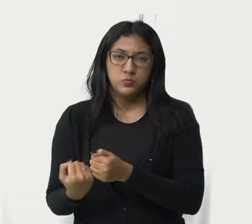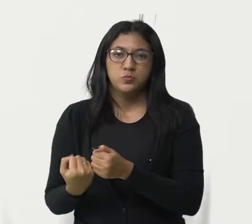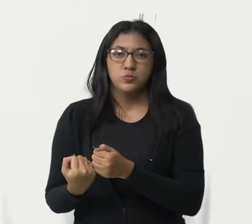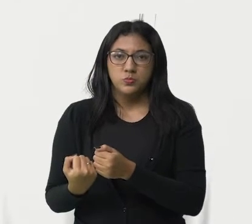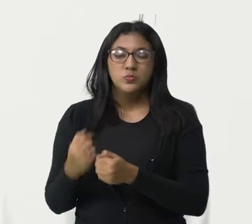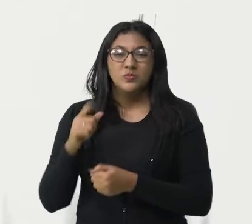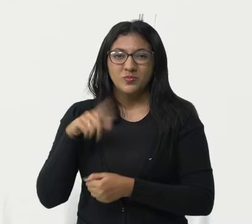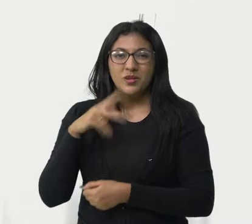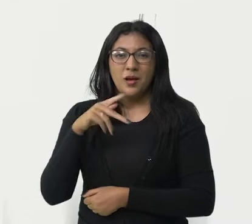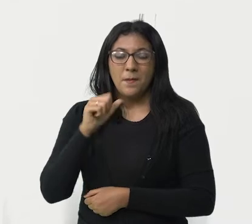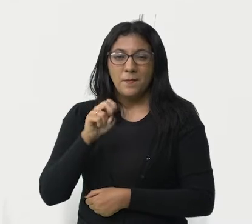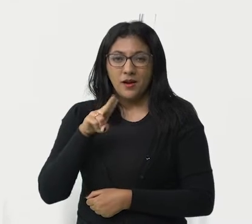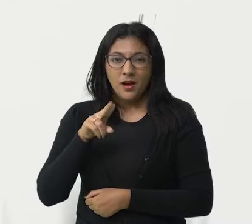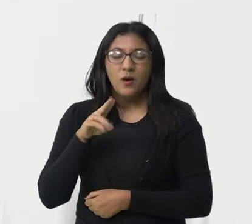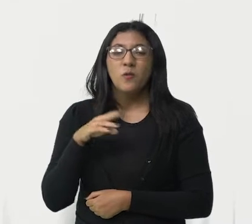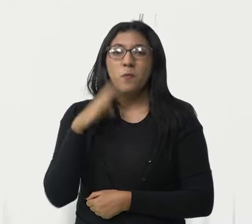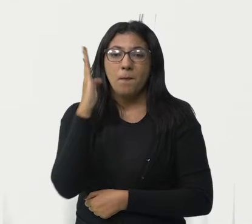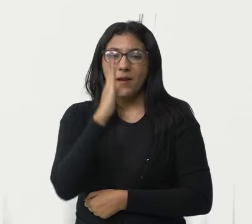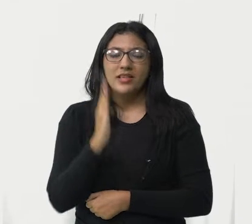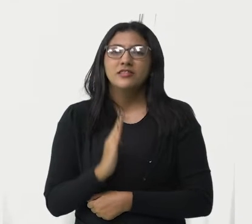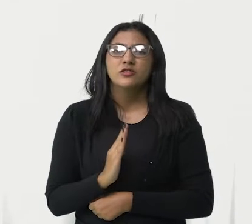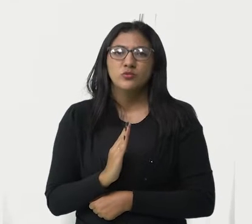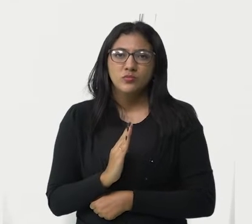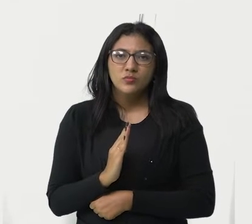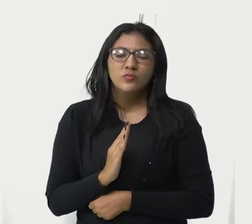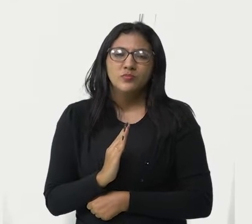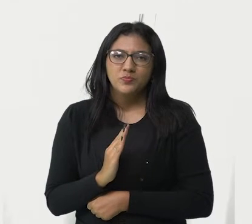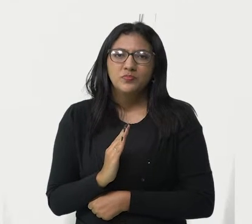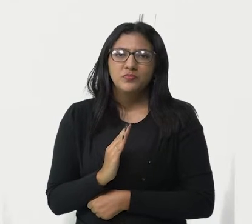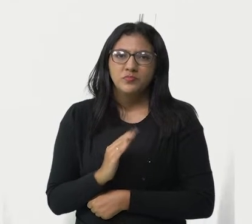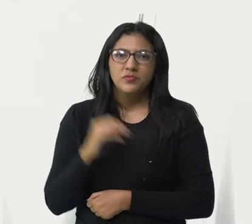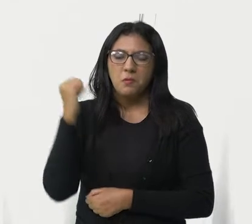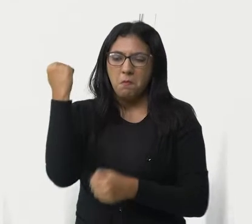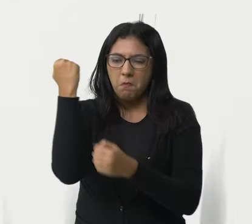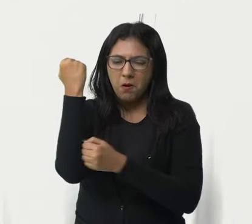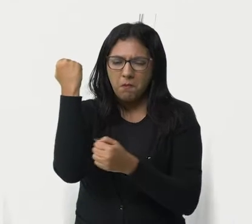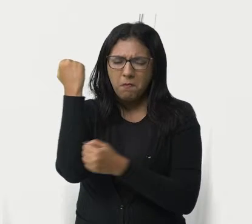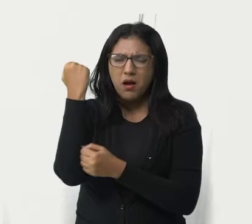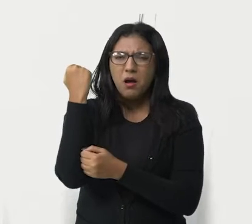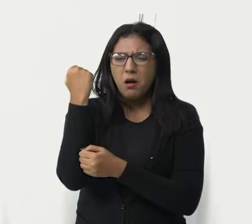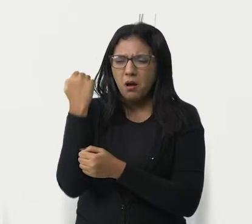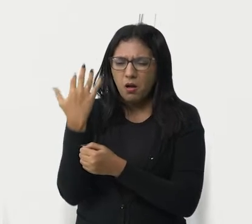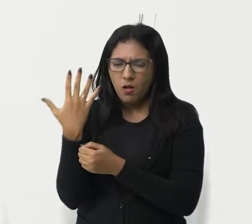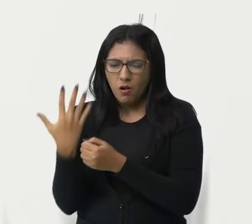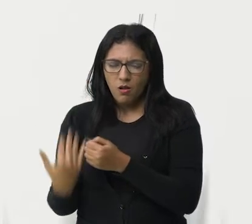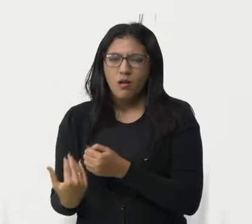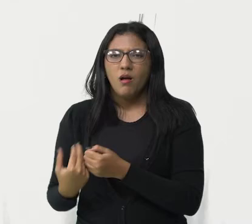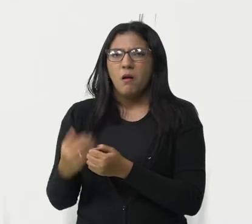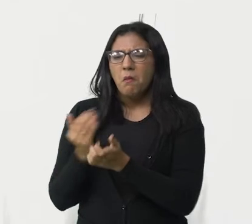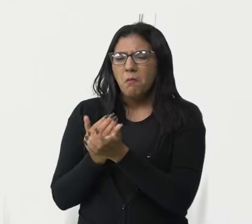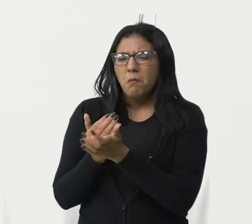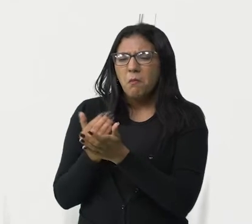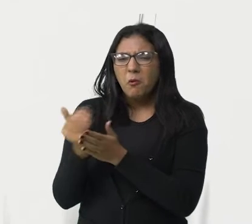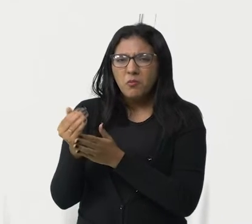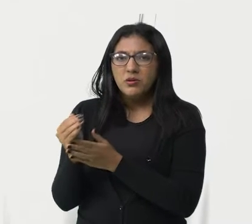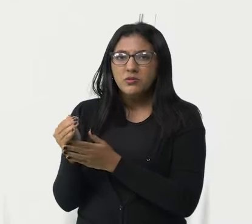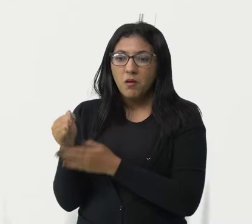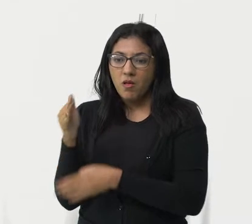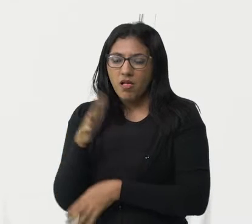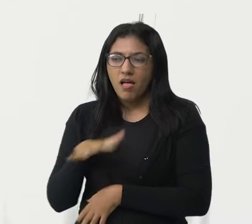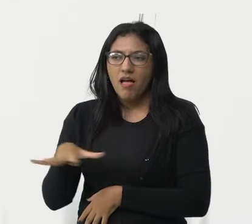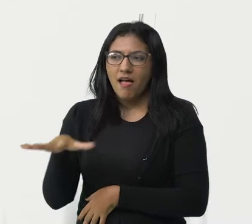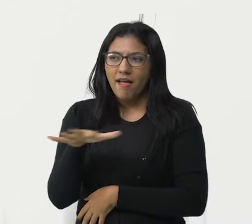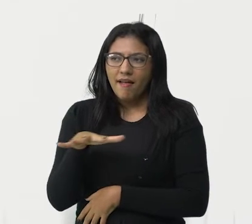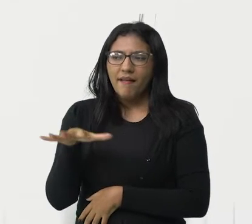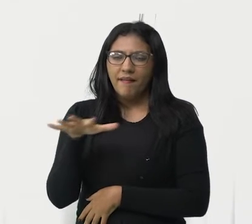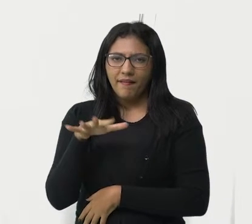a exploração do pau-brasil, onde vem principalmente, começa essa exploração no litoral para